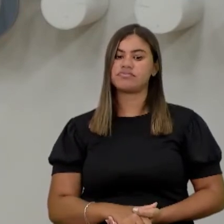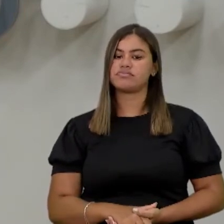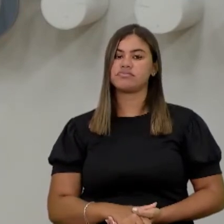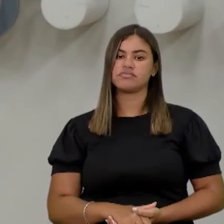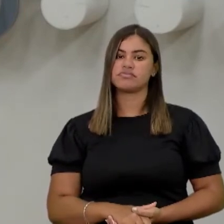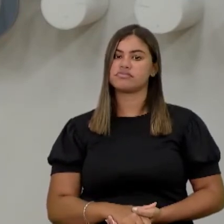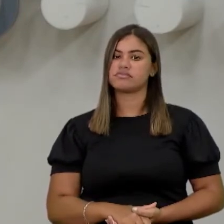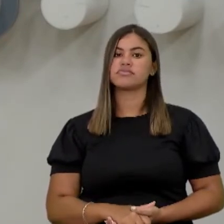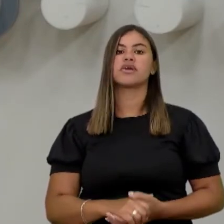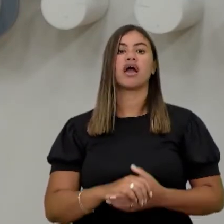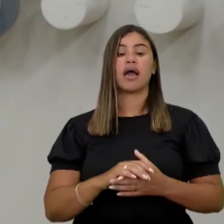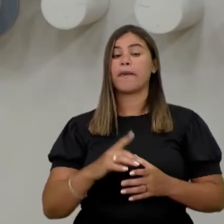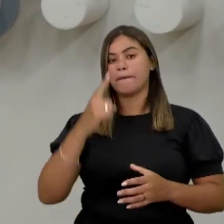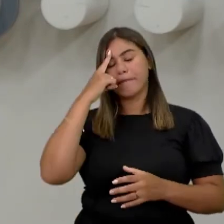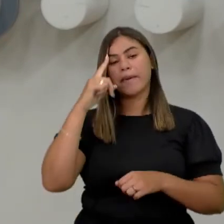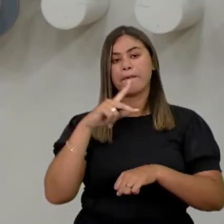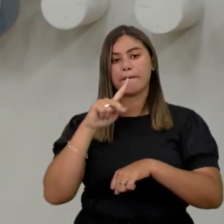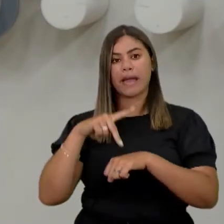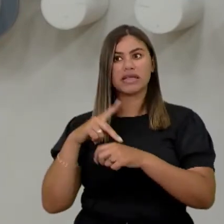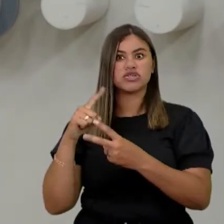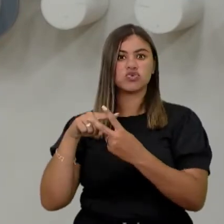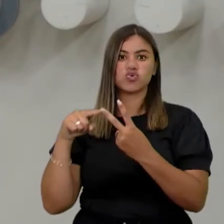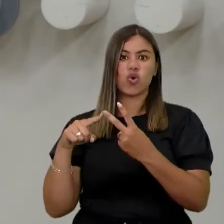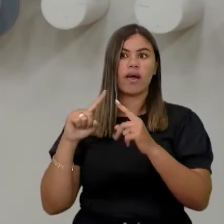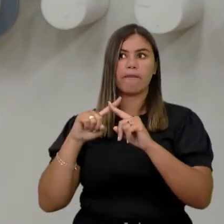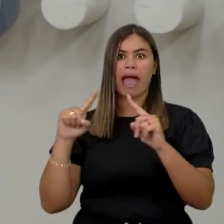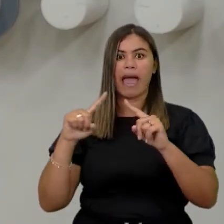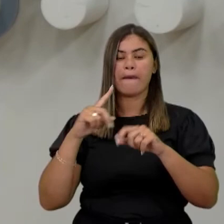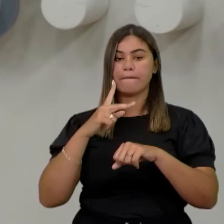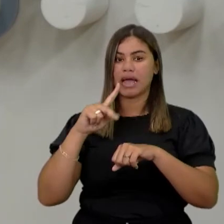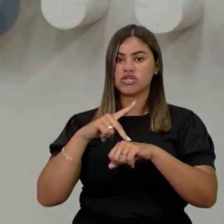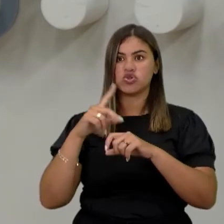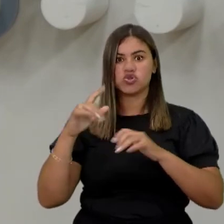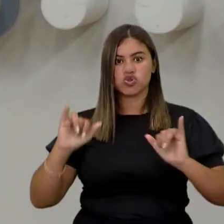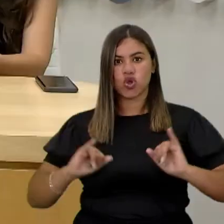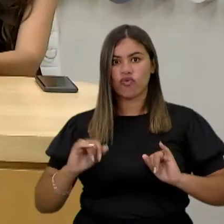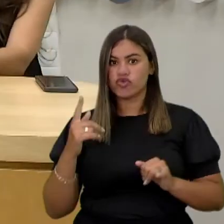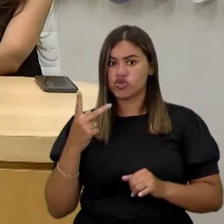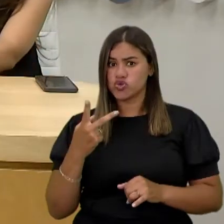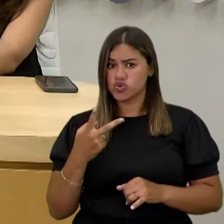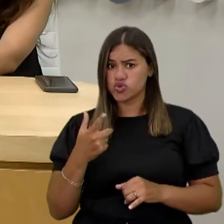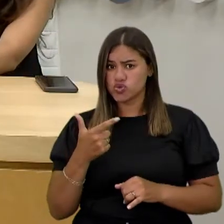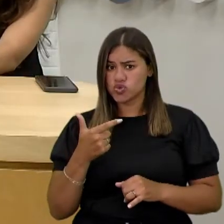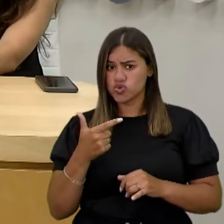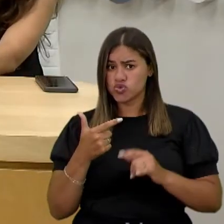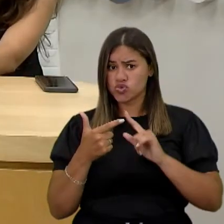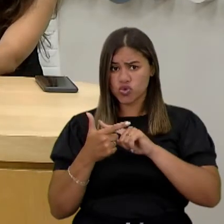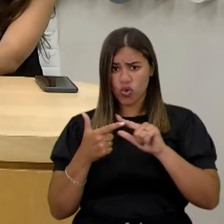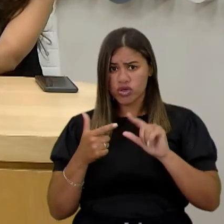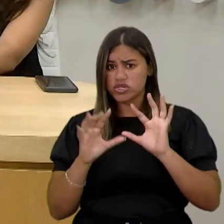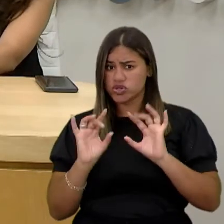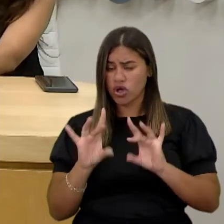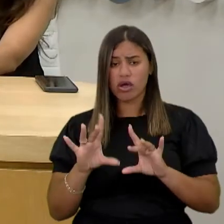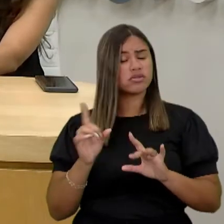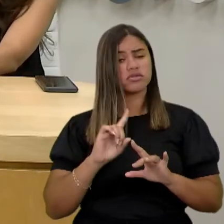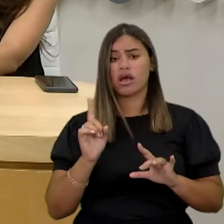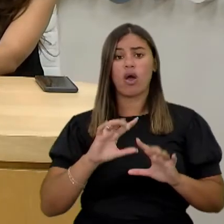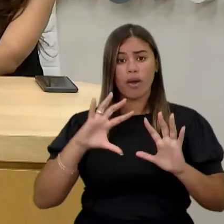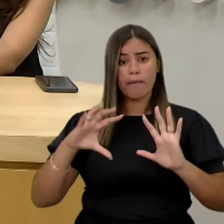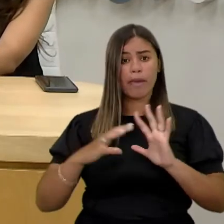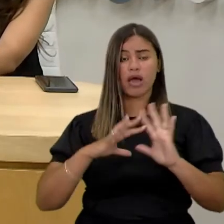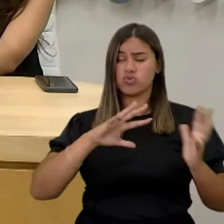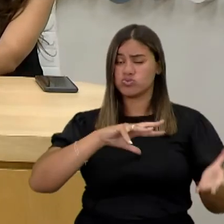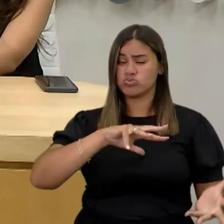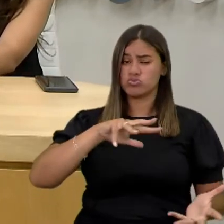canto do mundo, ela vai afetar o mundo inteiro, porque é uma gama de... Quantas vidas afetam? Sim, o mundo inteiro. De alguma forma afeta. Então,